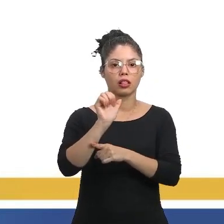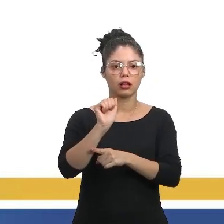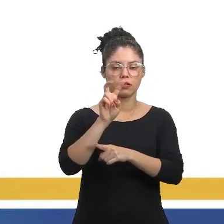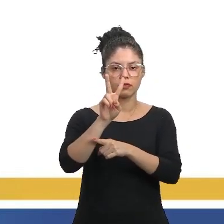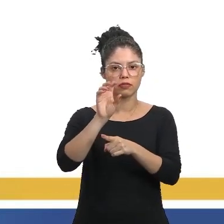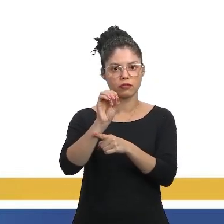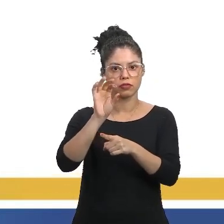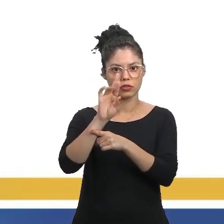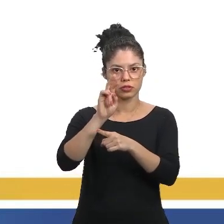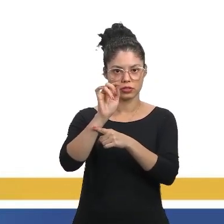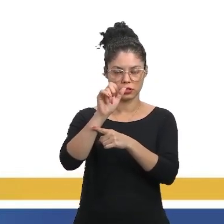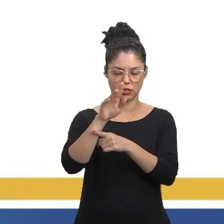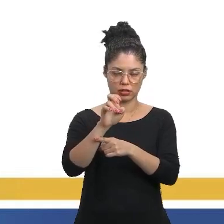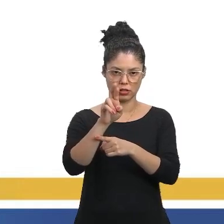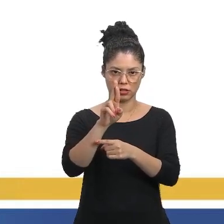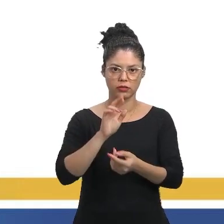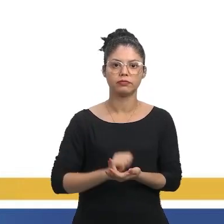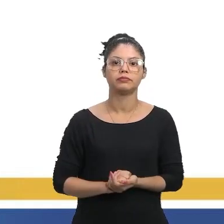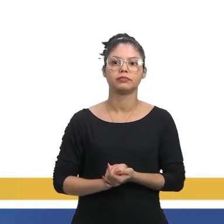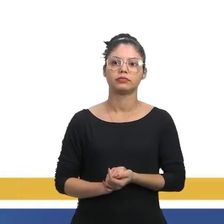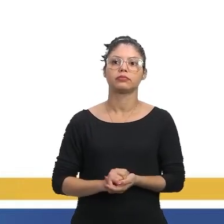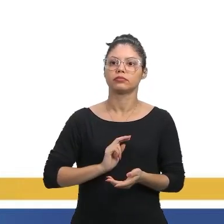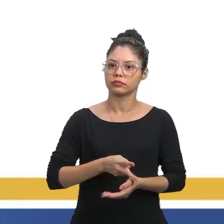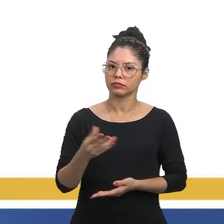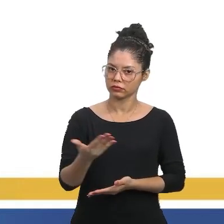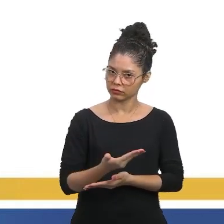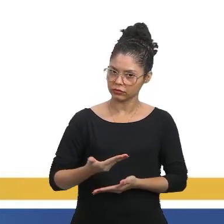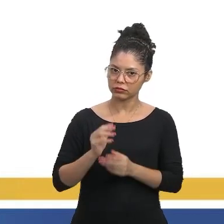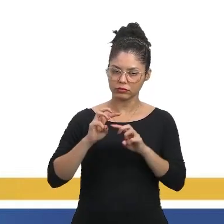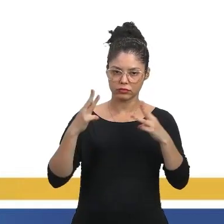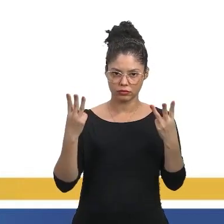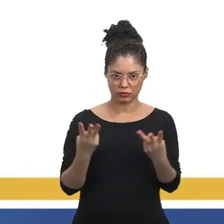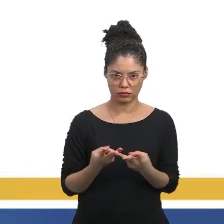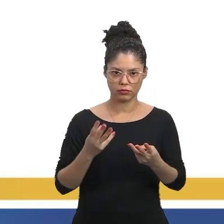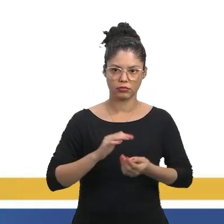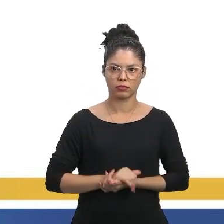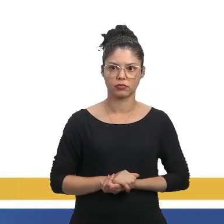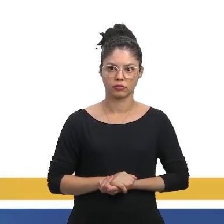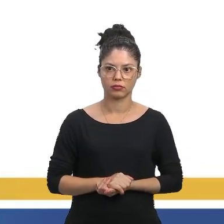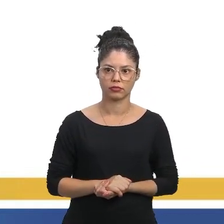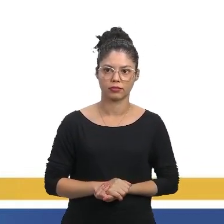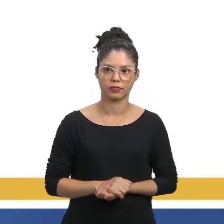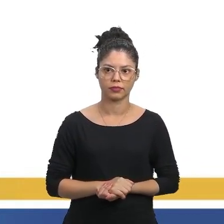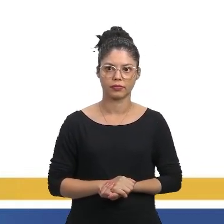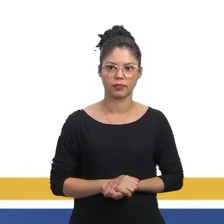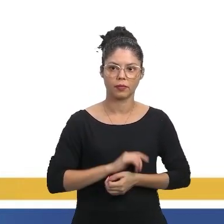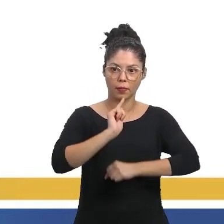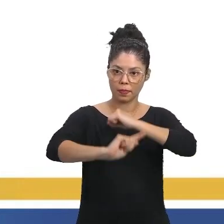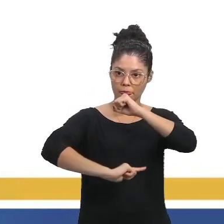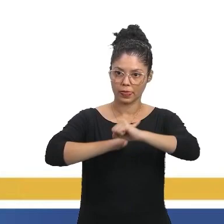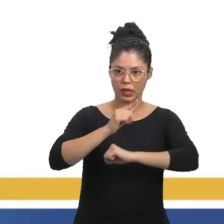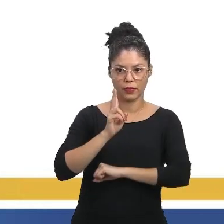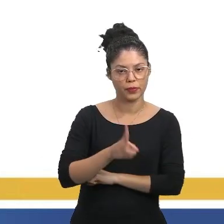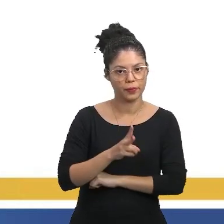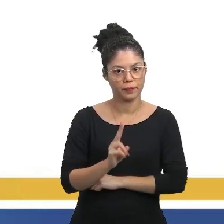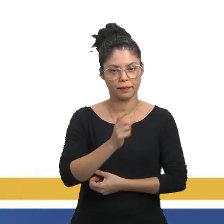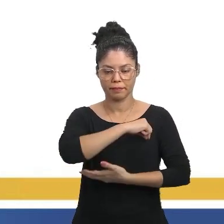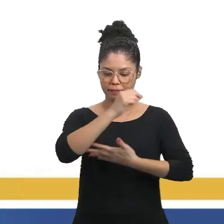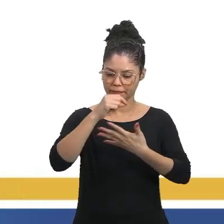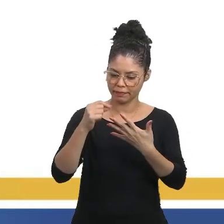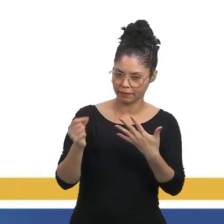é conferida à conservação da massa. Tá? Os átomos do mesmo elemento